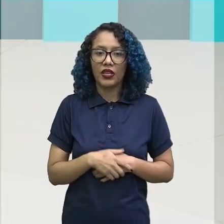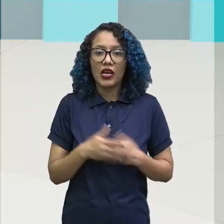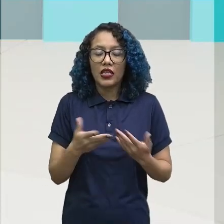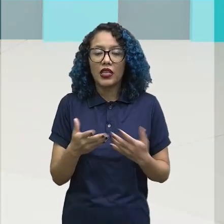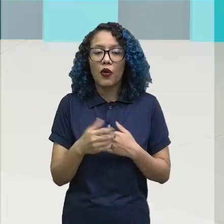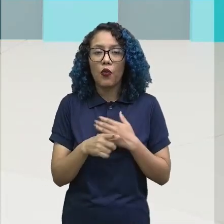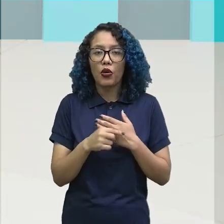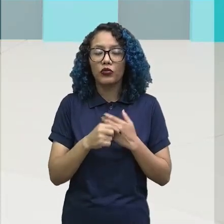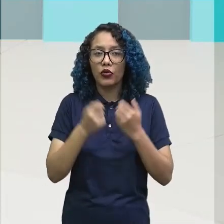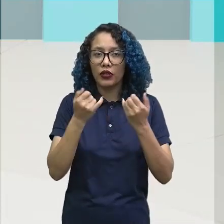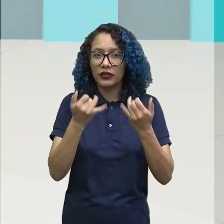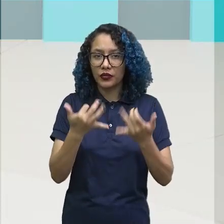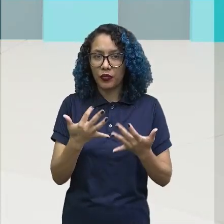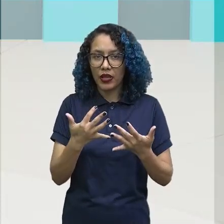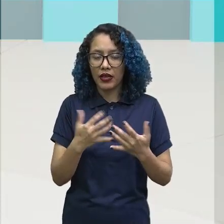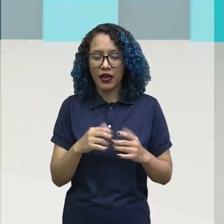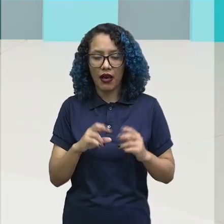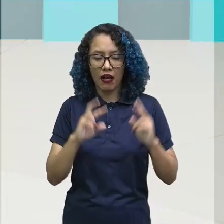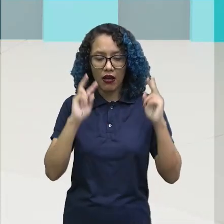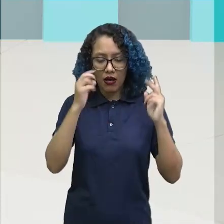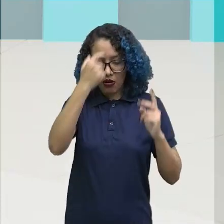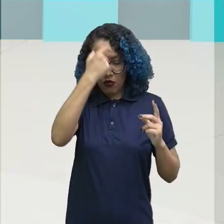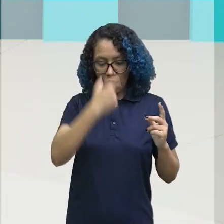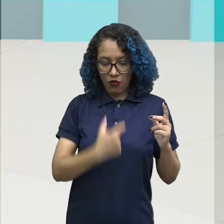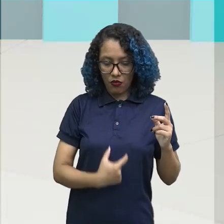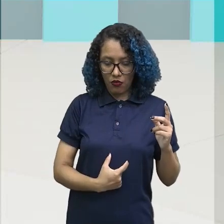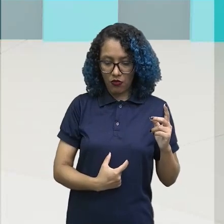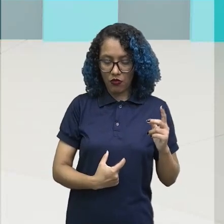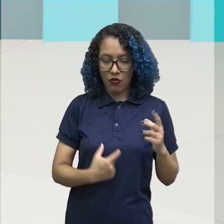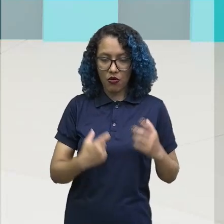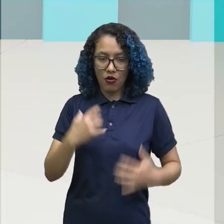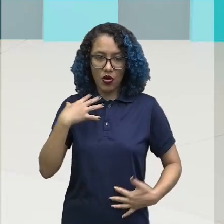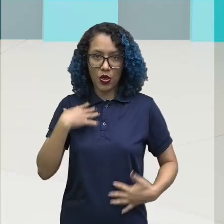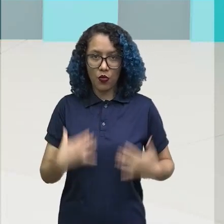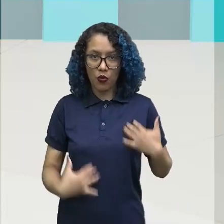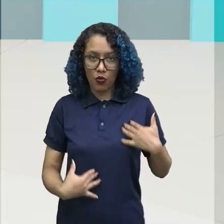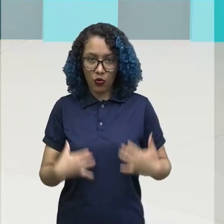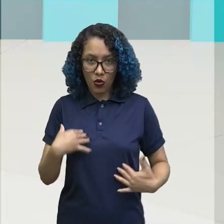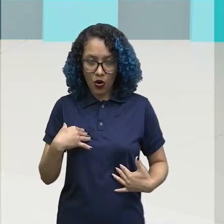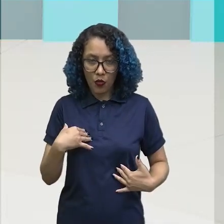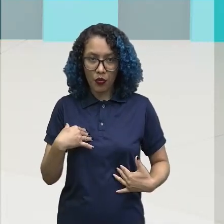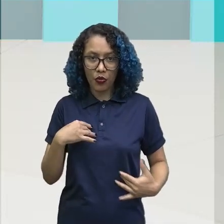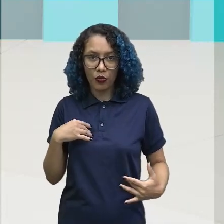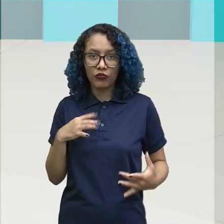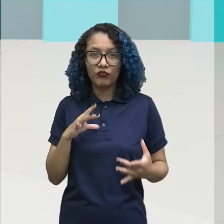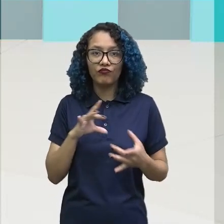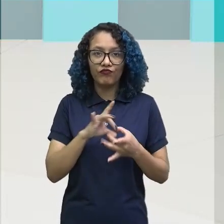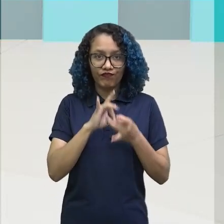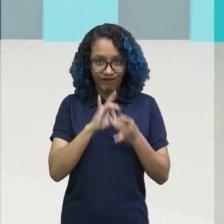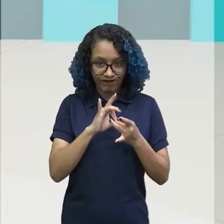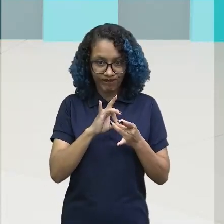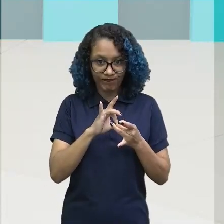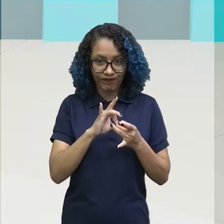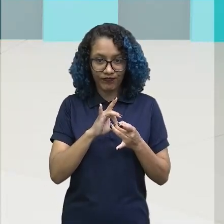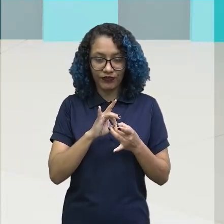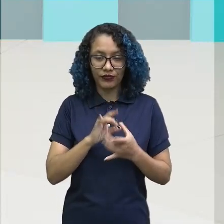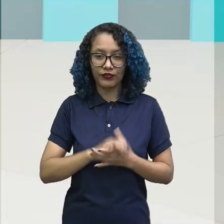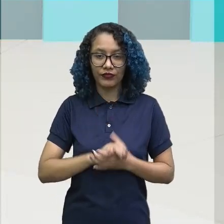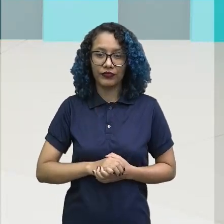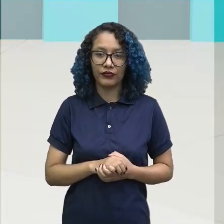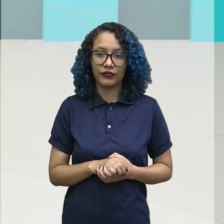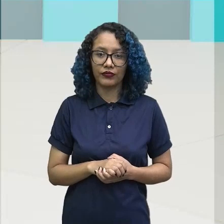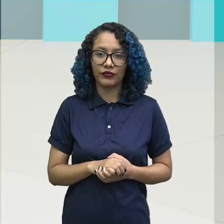corpo são indissociáveis, ou seja, a questão da representação dos componentes,